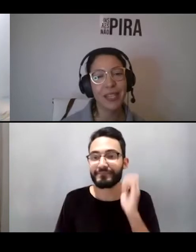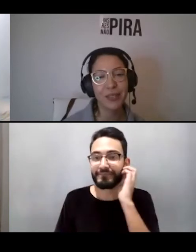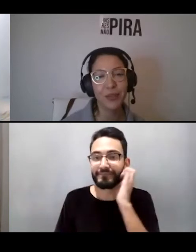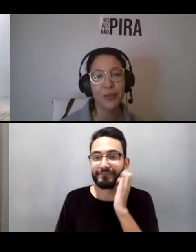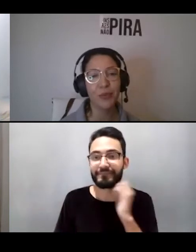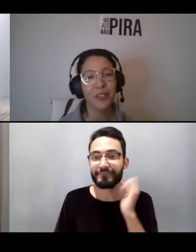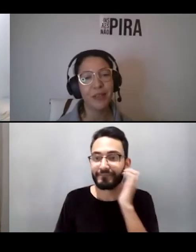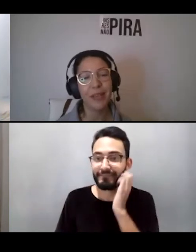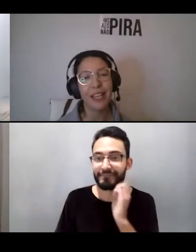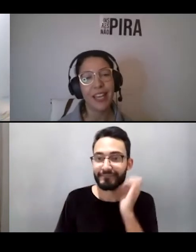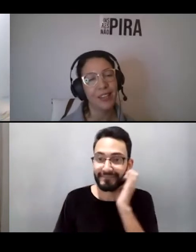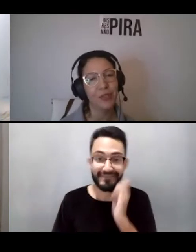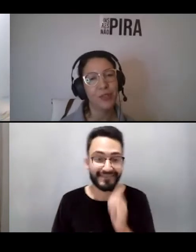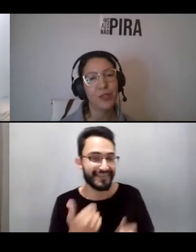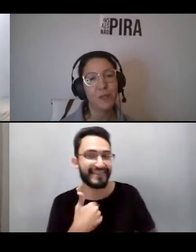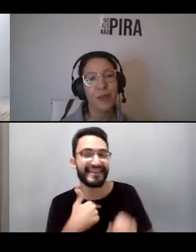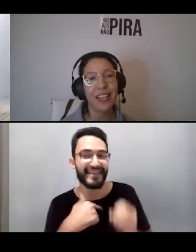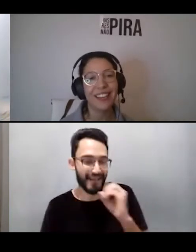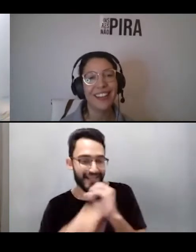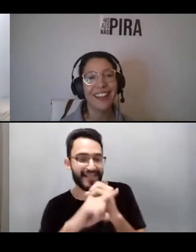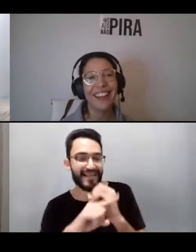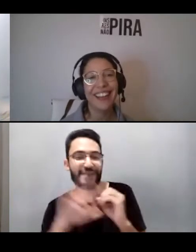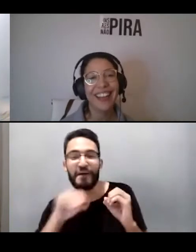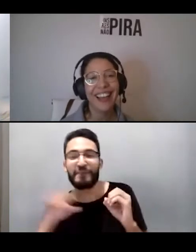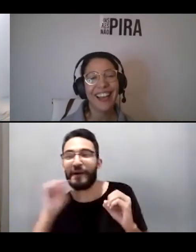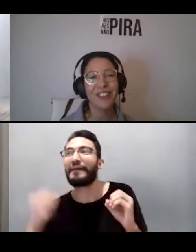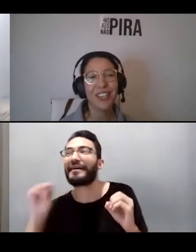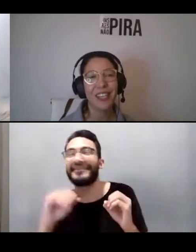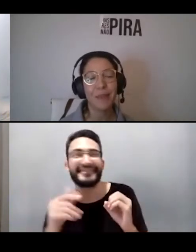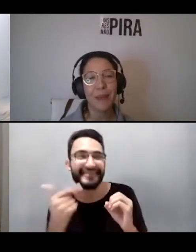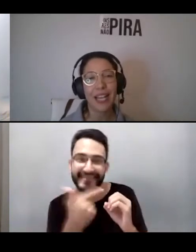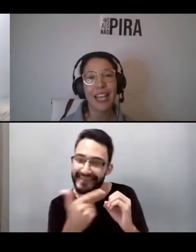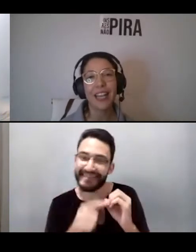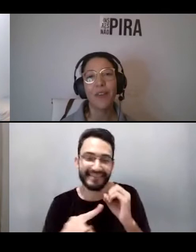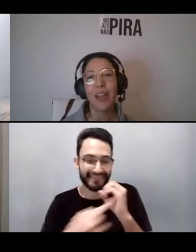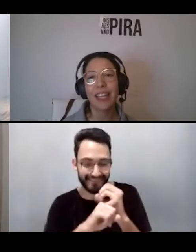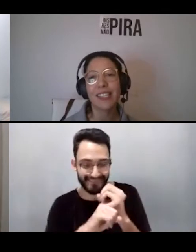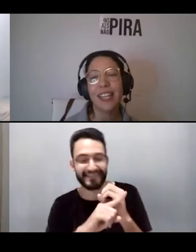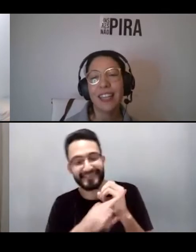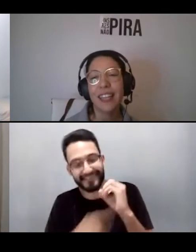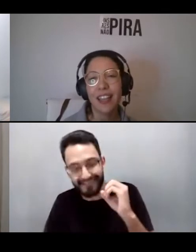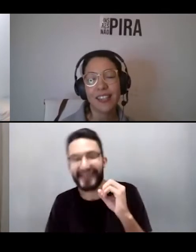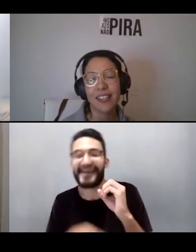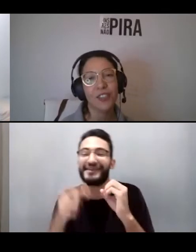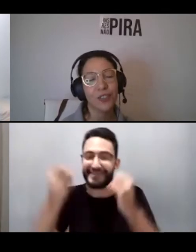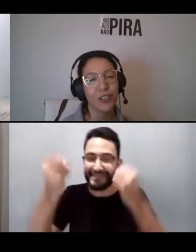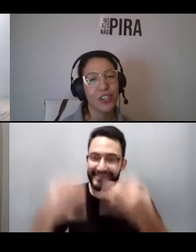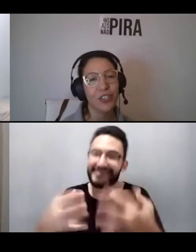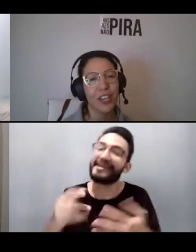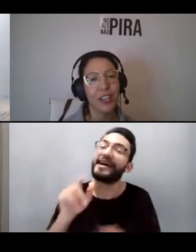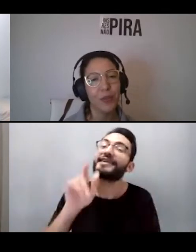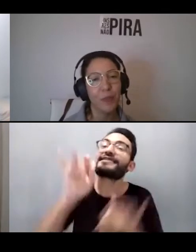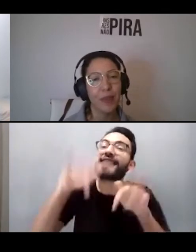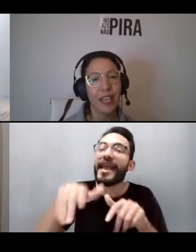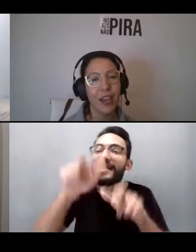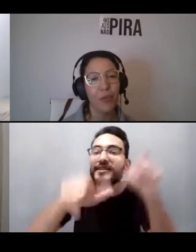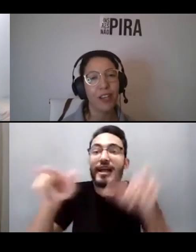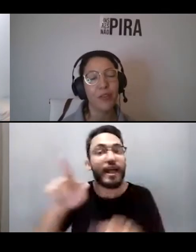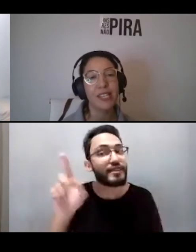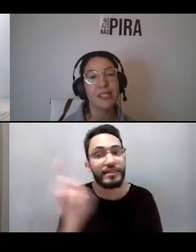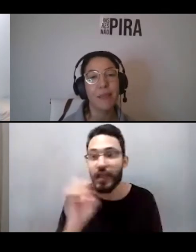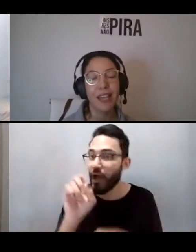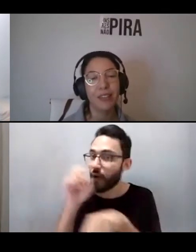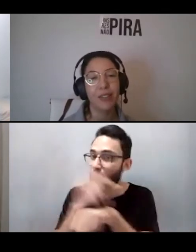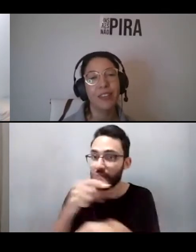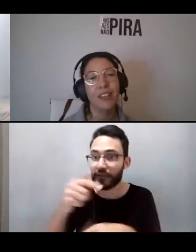Estou aqui brigando com o Mudo também. Eu sou Legal. suspeita, né? Acho que para quem não é da C&T e está assistindo a gente aí, o PIN